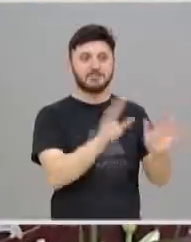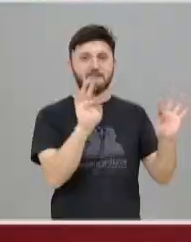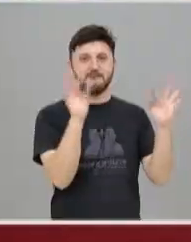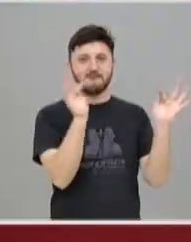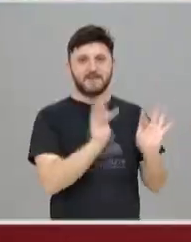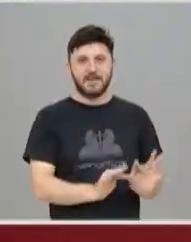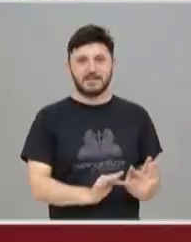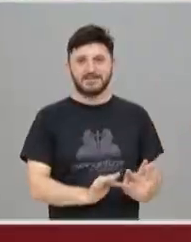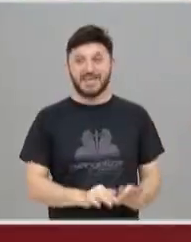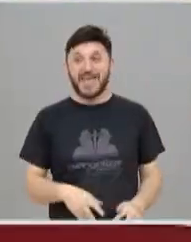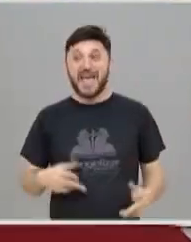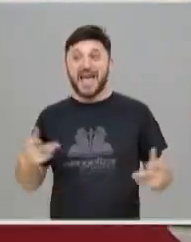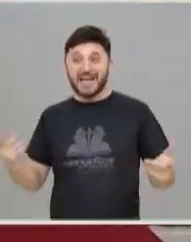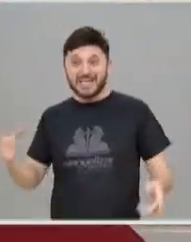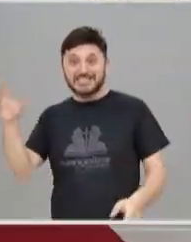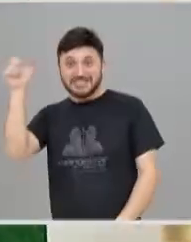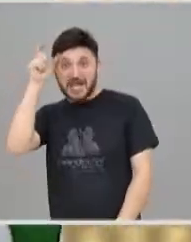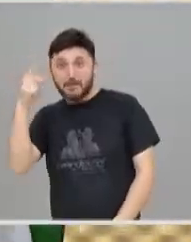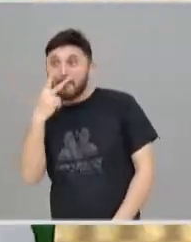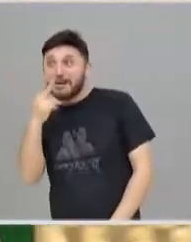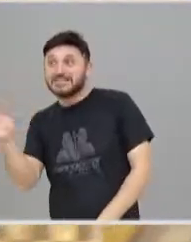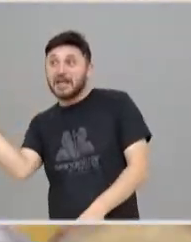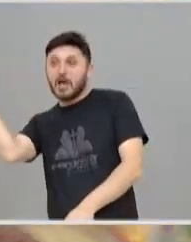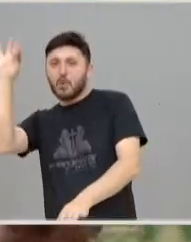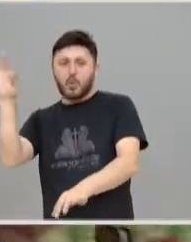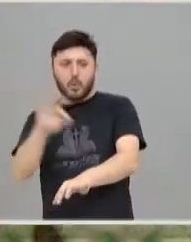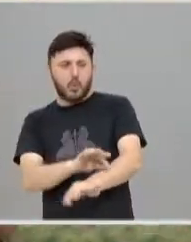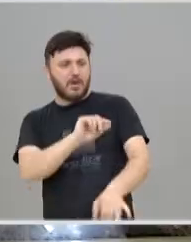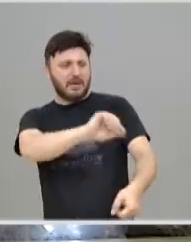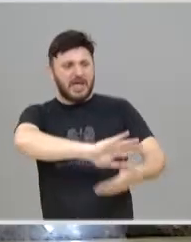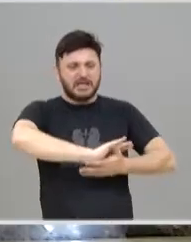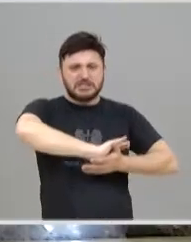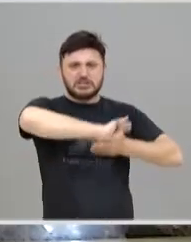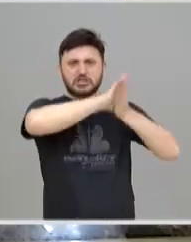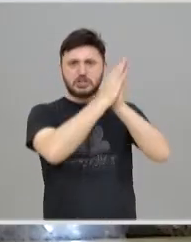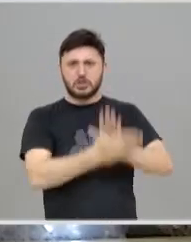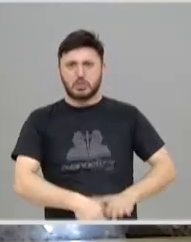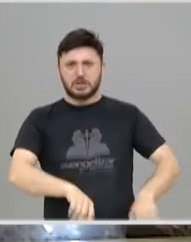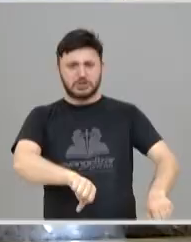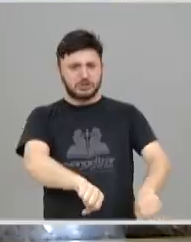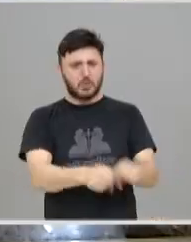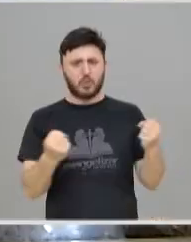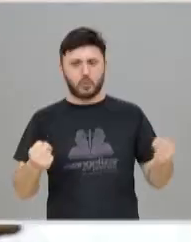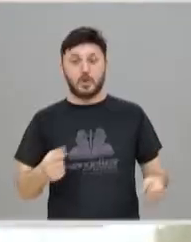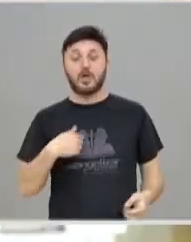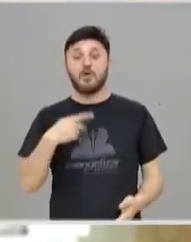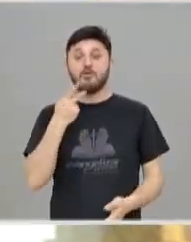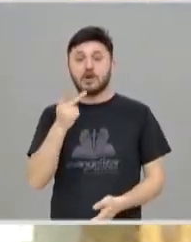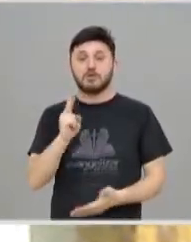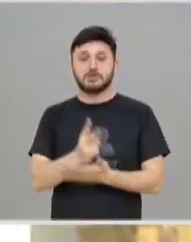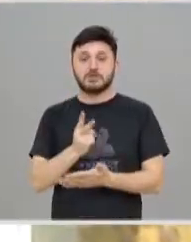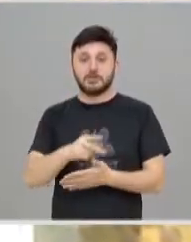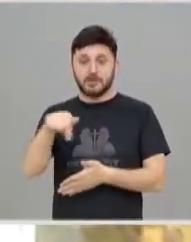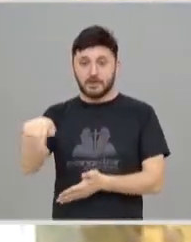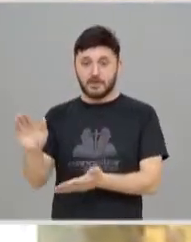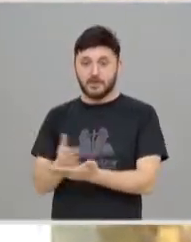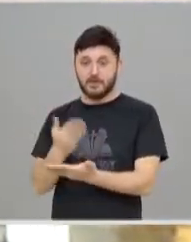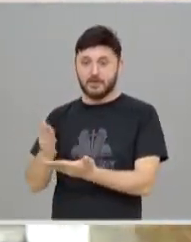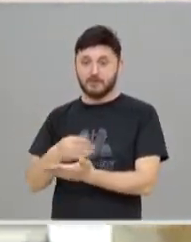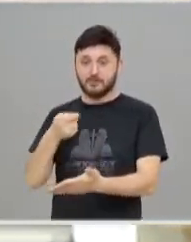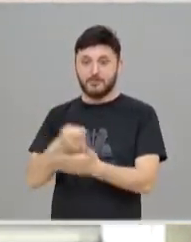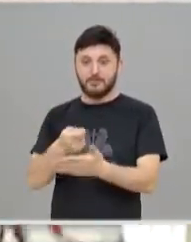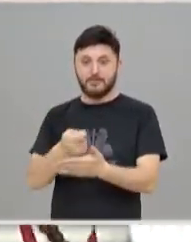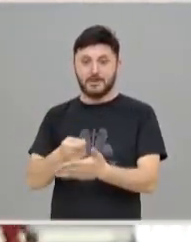uma vespa e tenta fazer um estrago. Eu tenho falado isso no Batalha Espiritual,